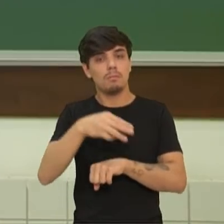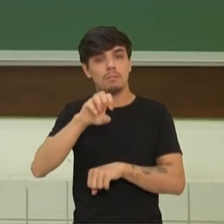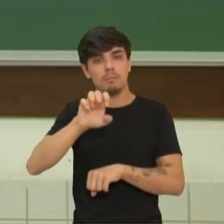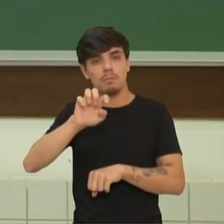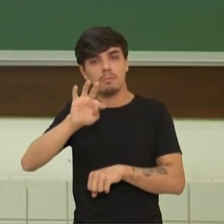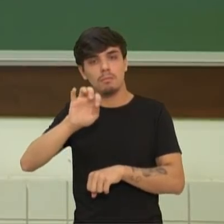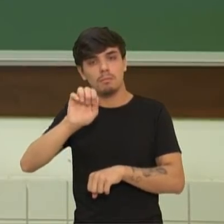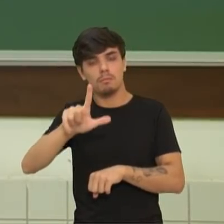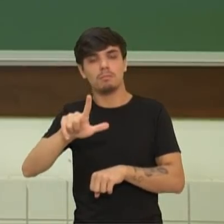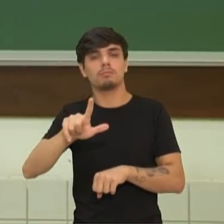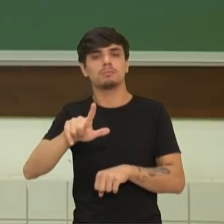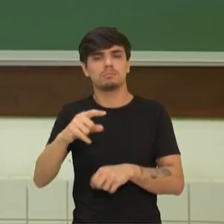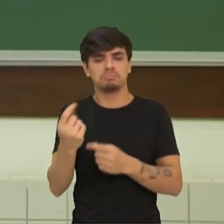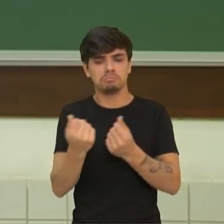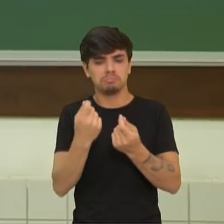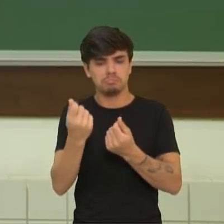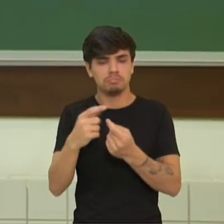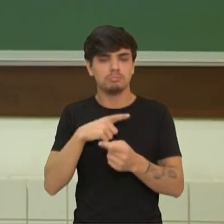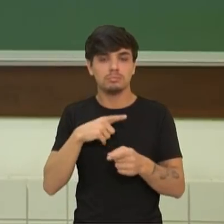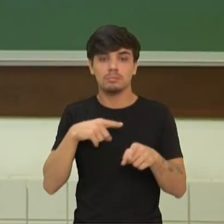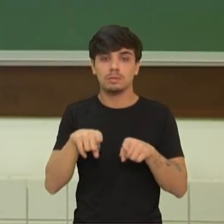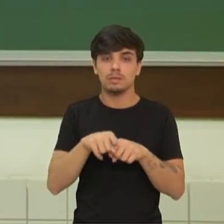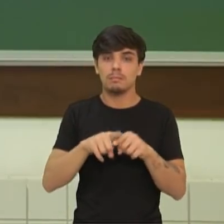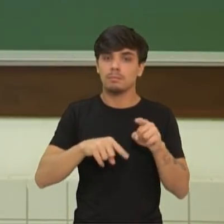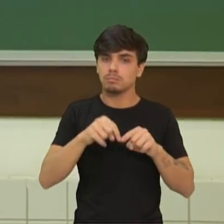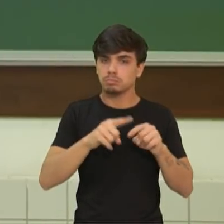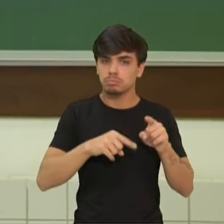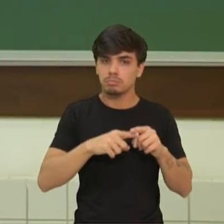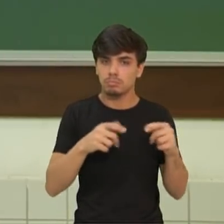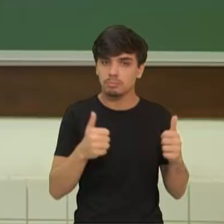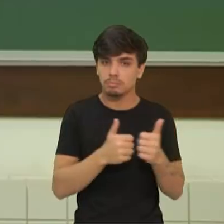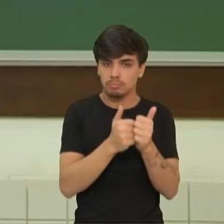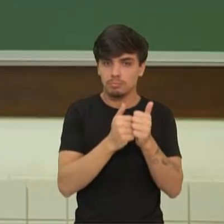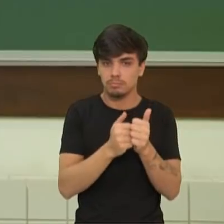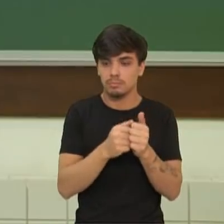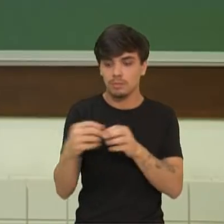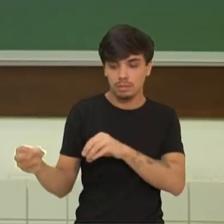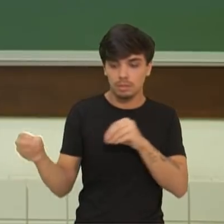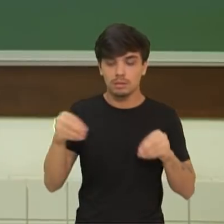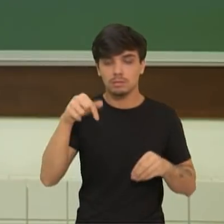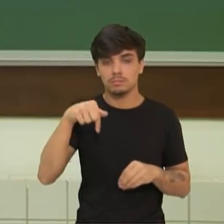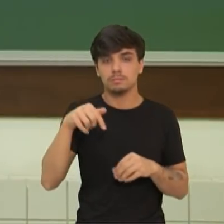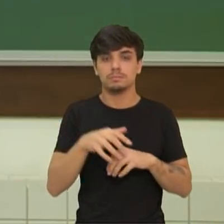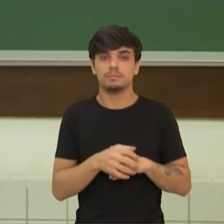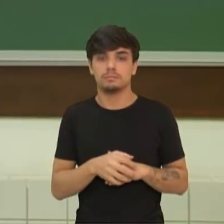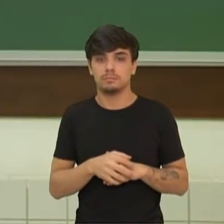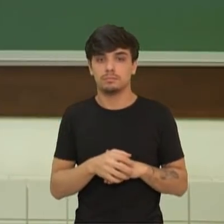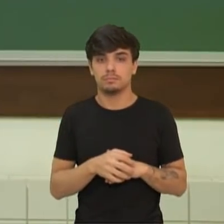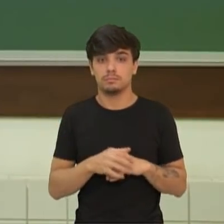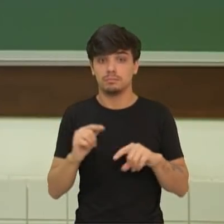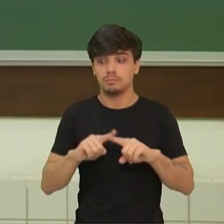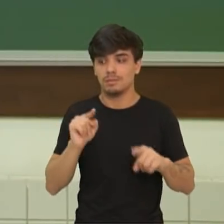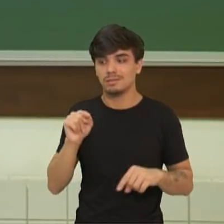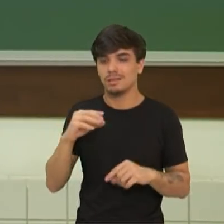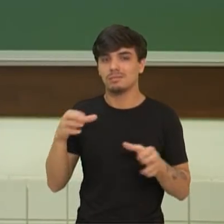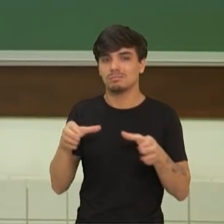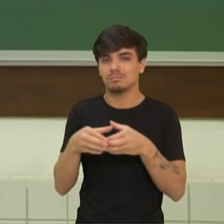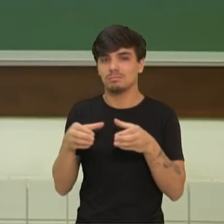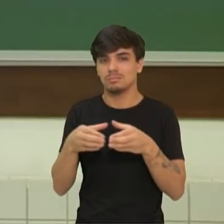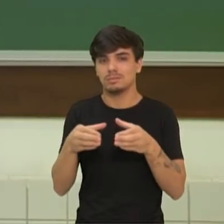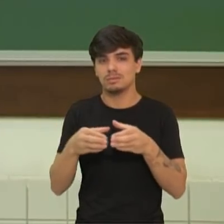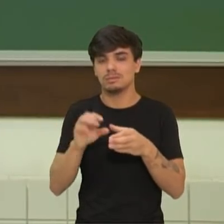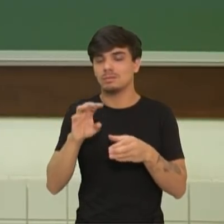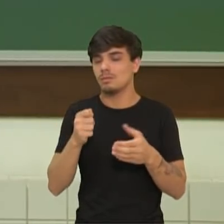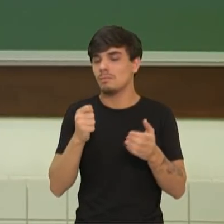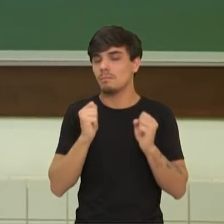precioso, matéria-prima, nós trazemos a colônia para a metrópole. Porém, a colônia só pode comprar